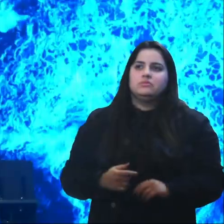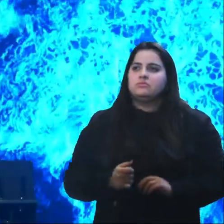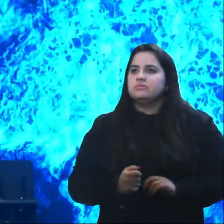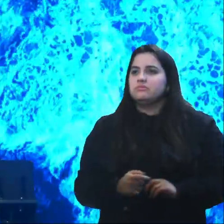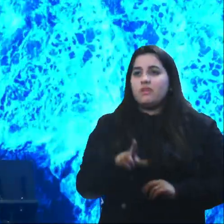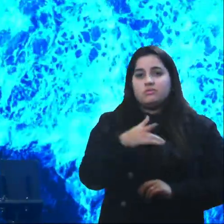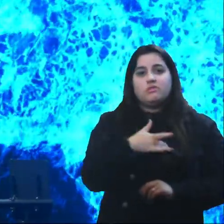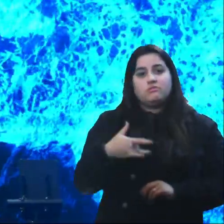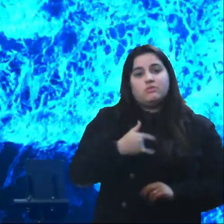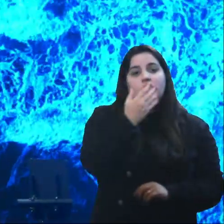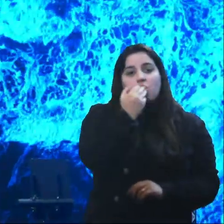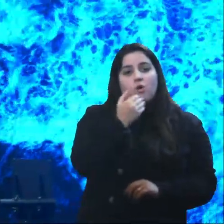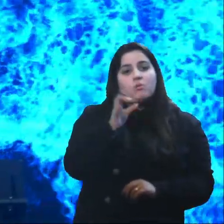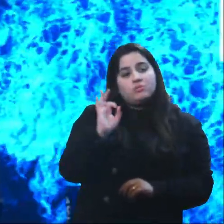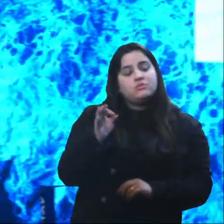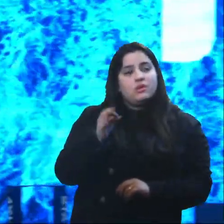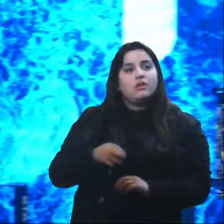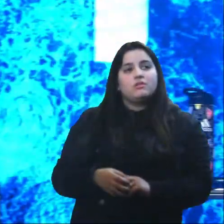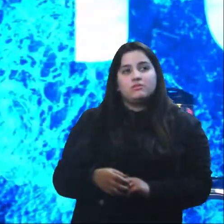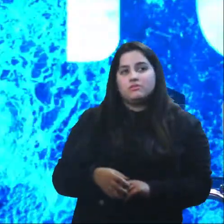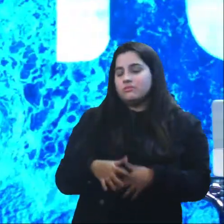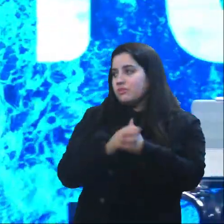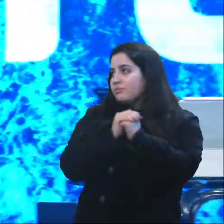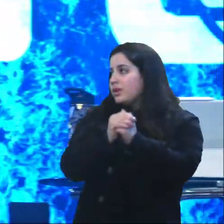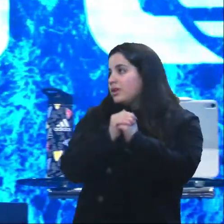Sim, coma gafanhotos, amém?